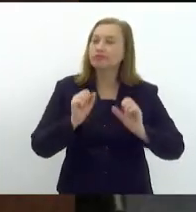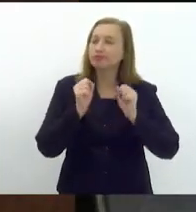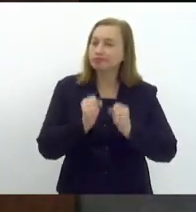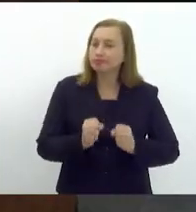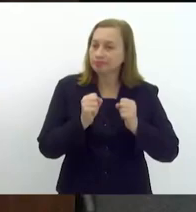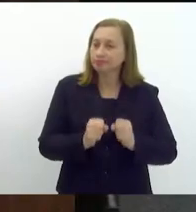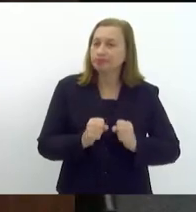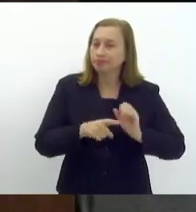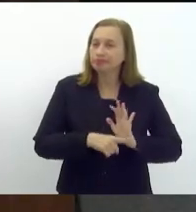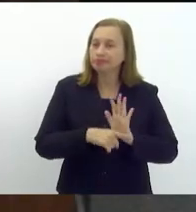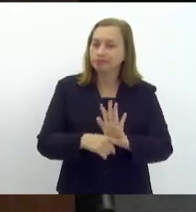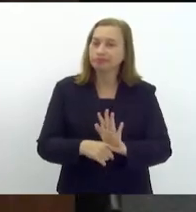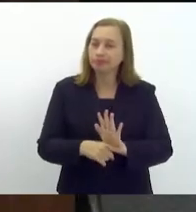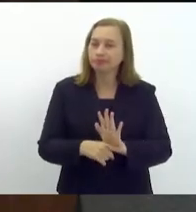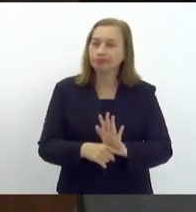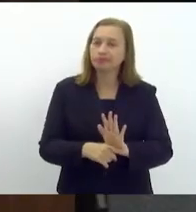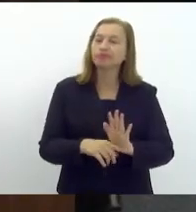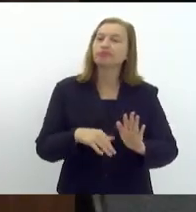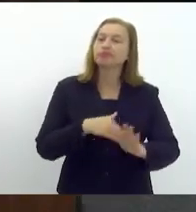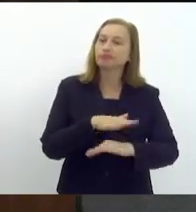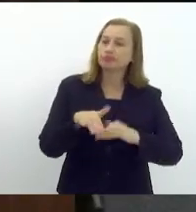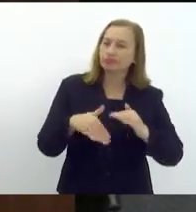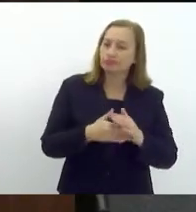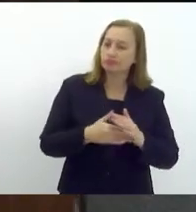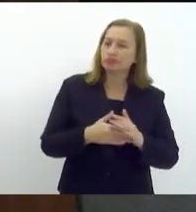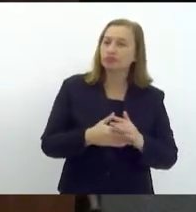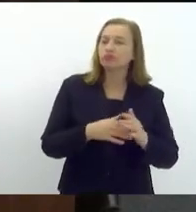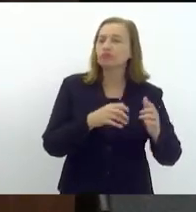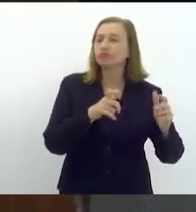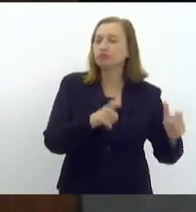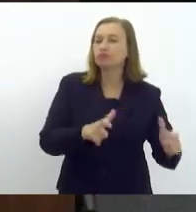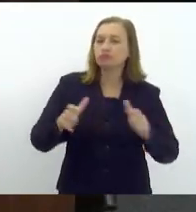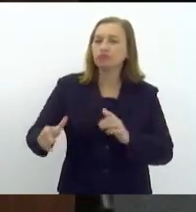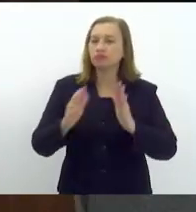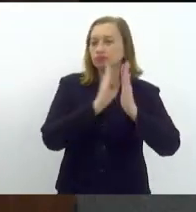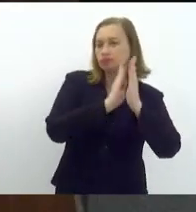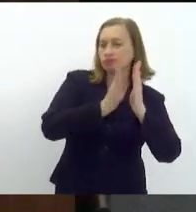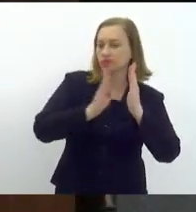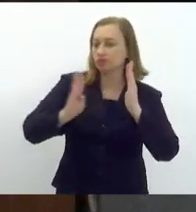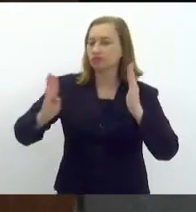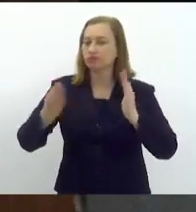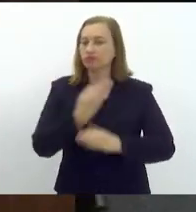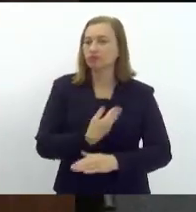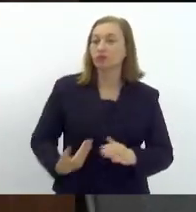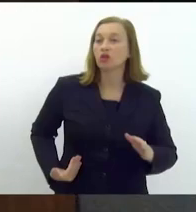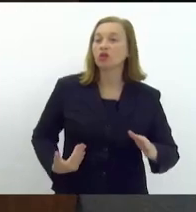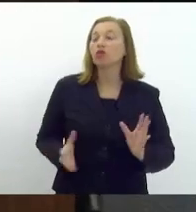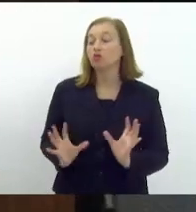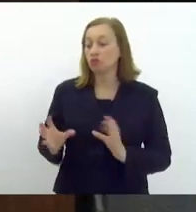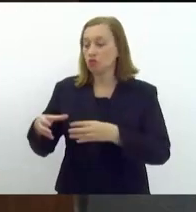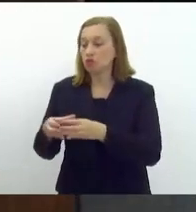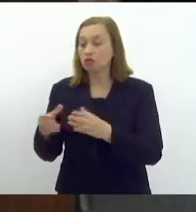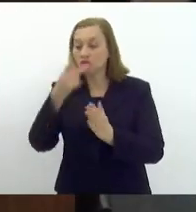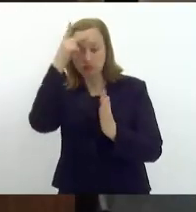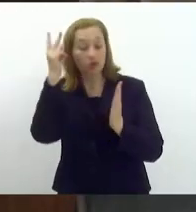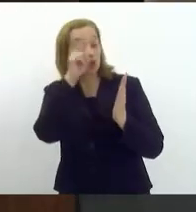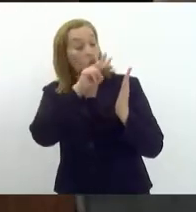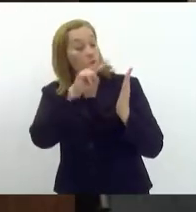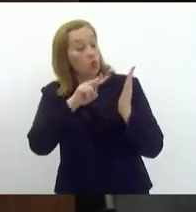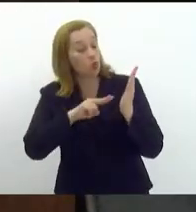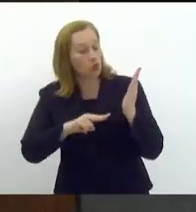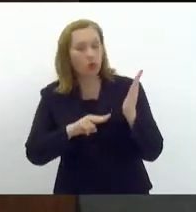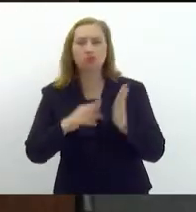atender os seus pressupostos que são estabelecimento dessas bibliotecas e uma rede de leitoras e leitores